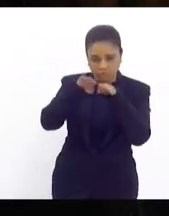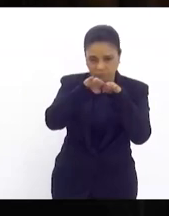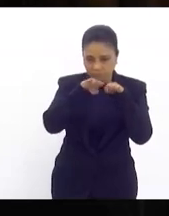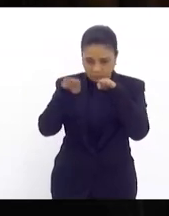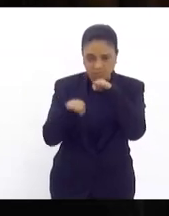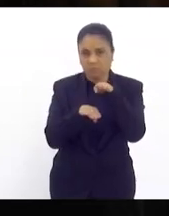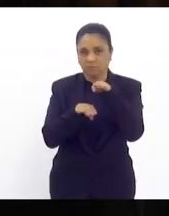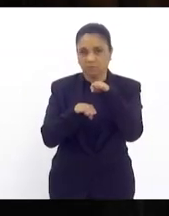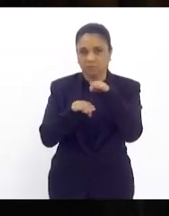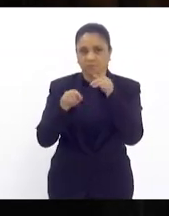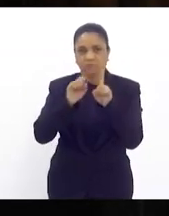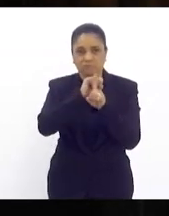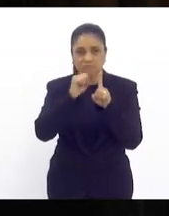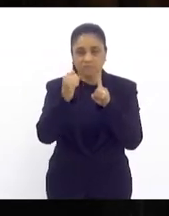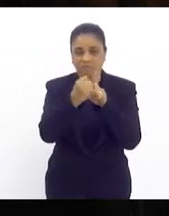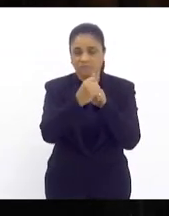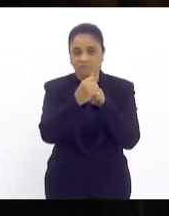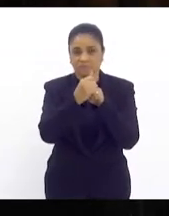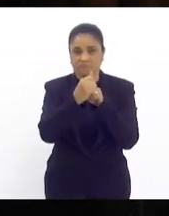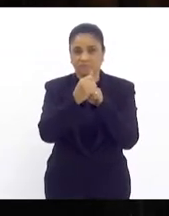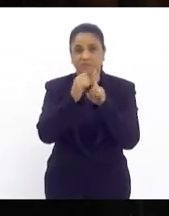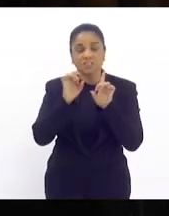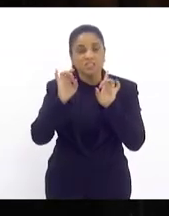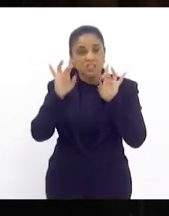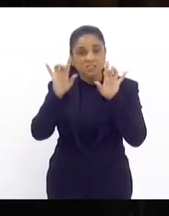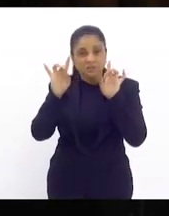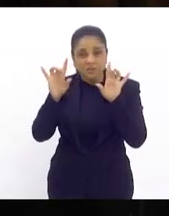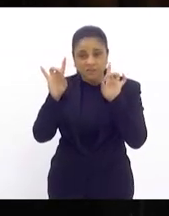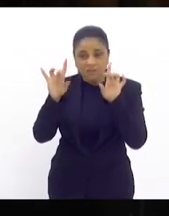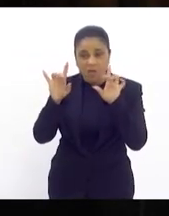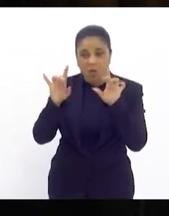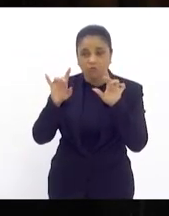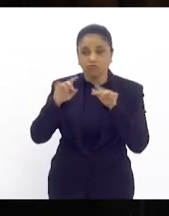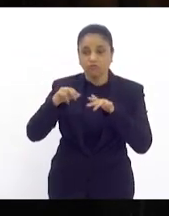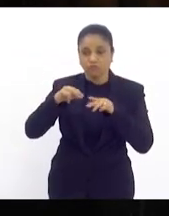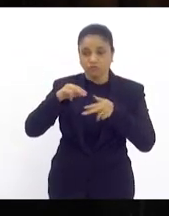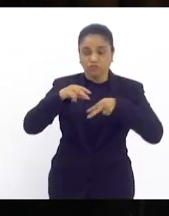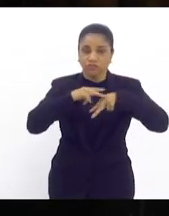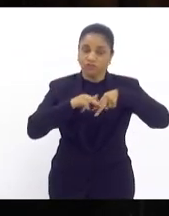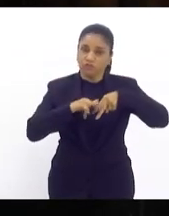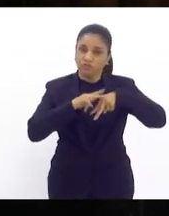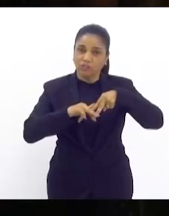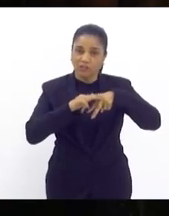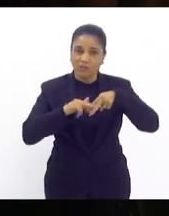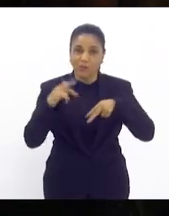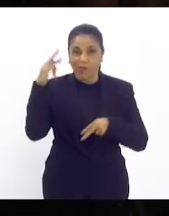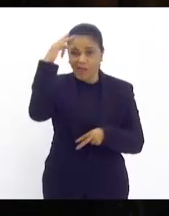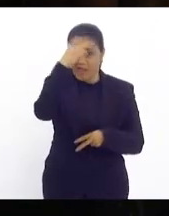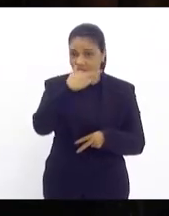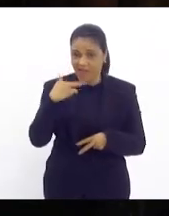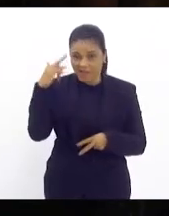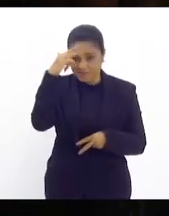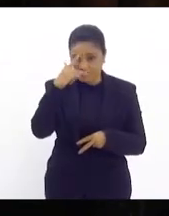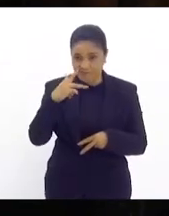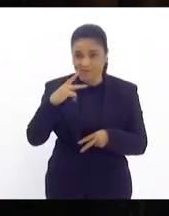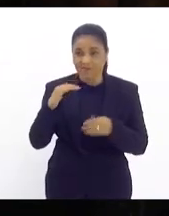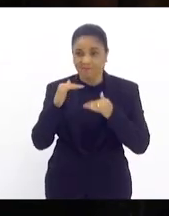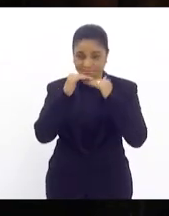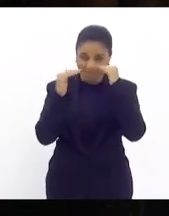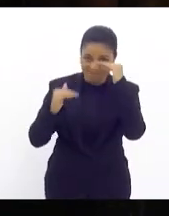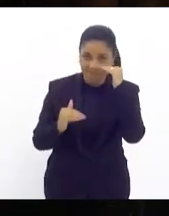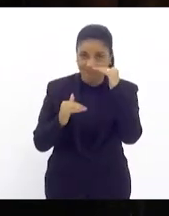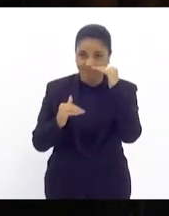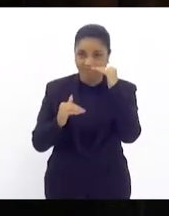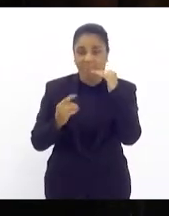em especial as desigualdades de gênero raça e classe no nosso país mas erguer a voz